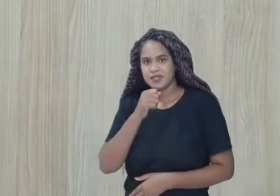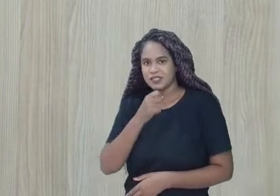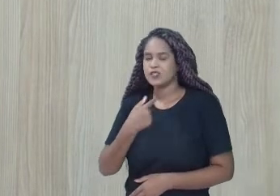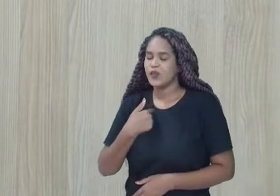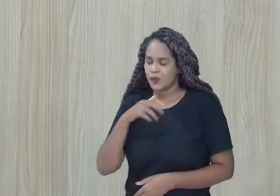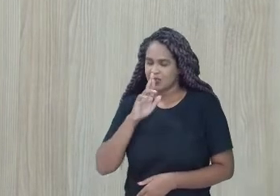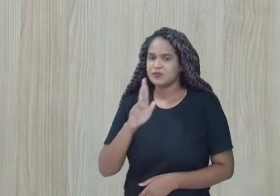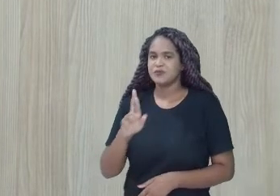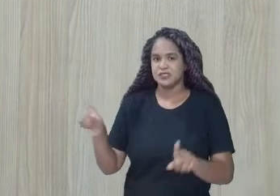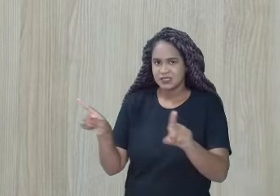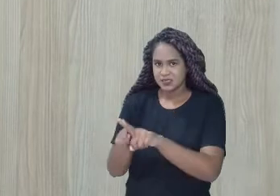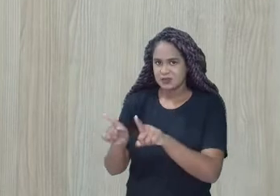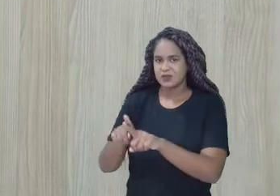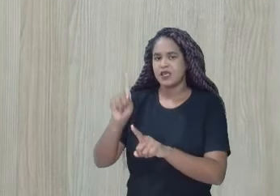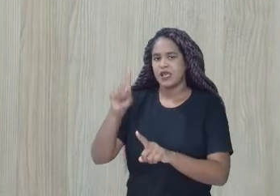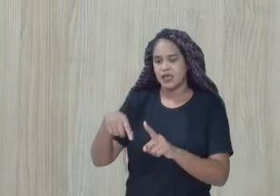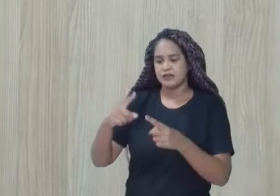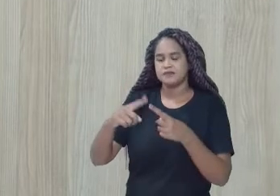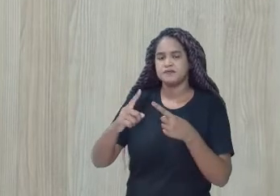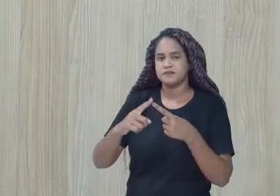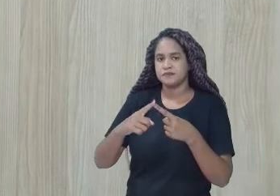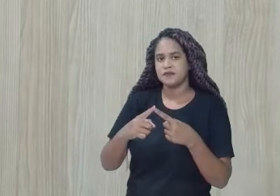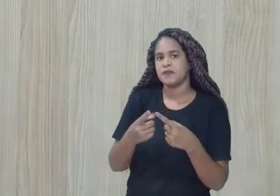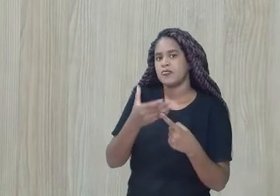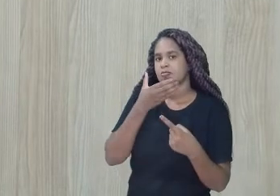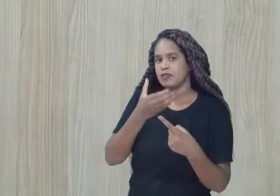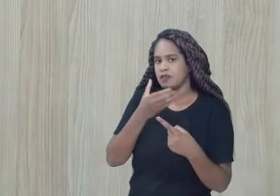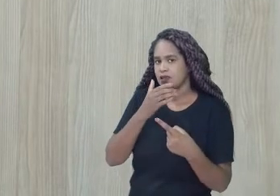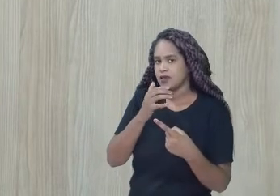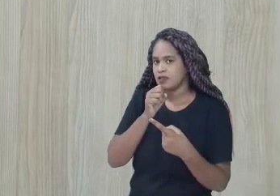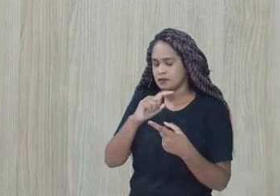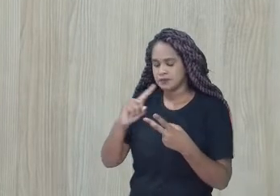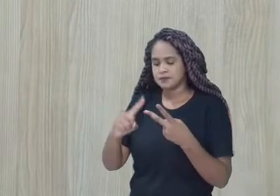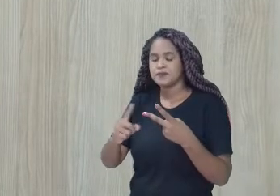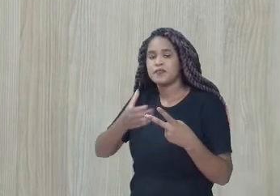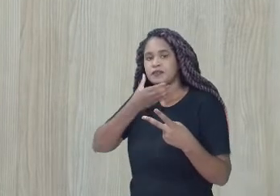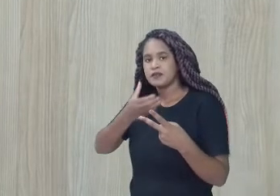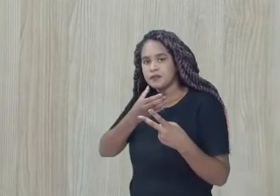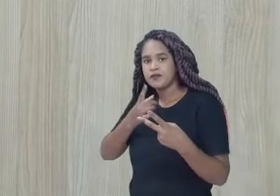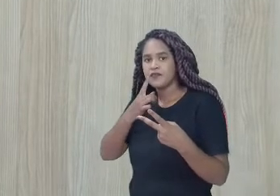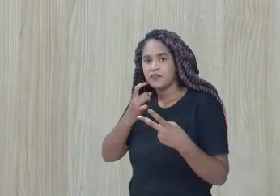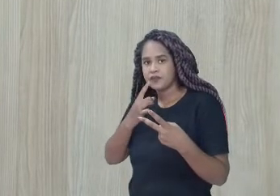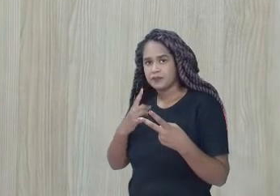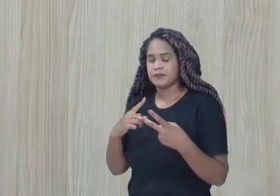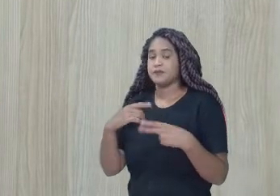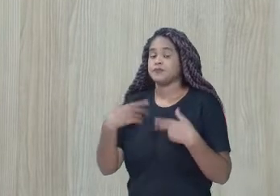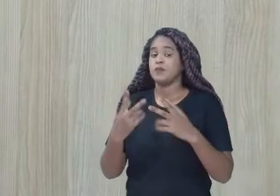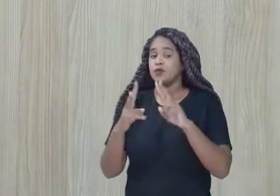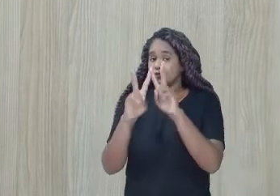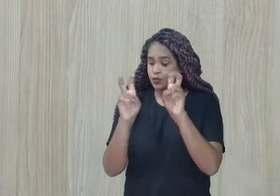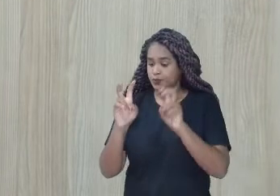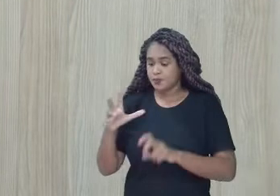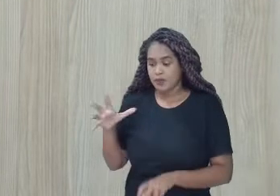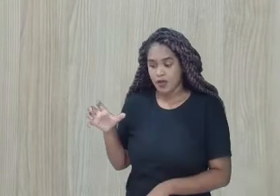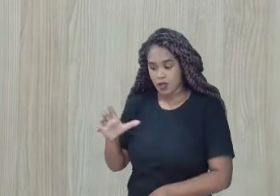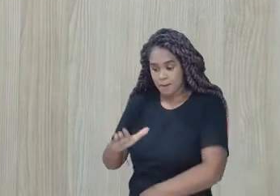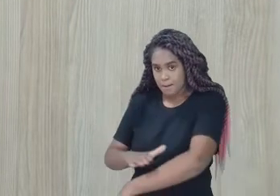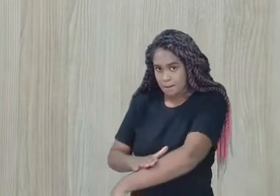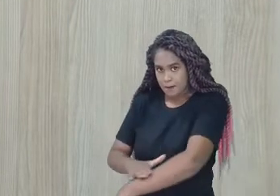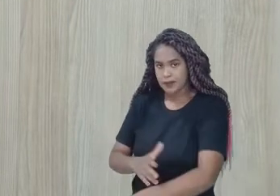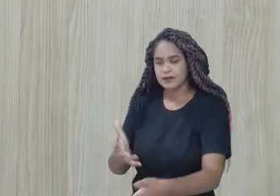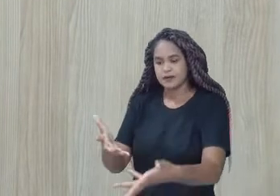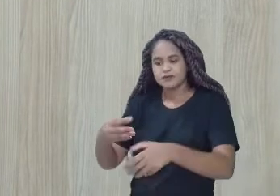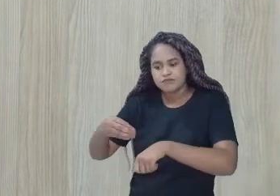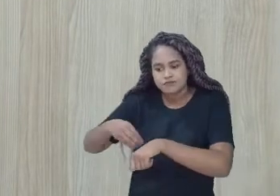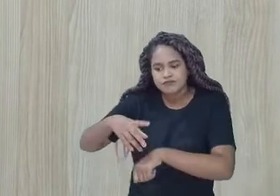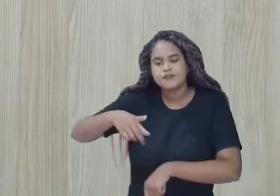O dezembro laranja e o dezembro vermelho. Estamos aí. Então, em relação ao câncer de pele, o recadinho que eu quero dar a vocês é